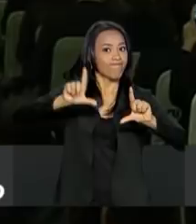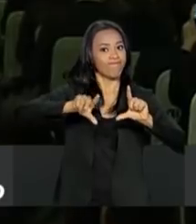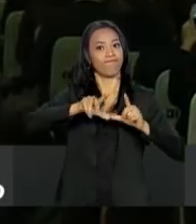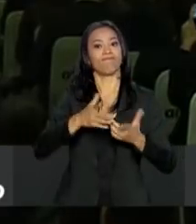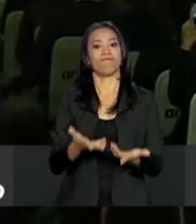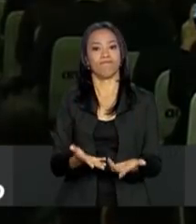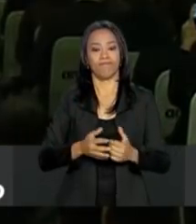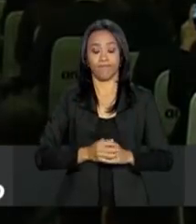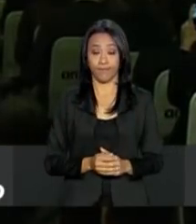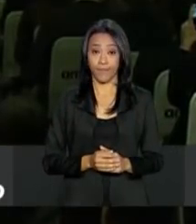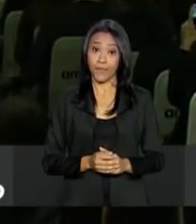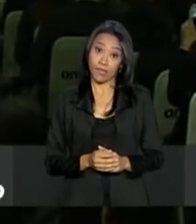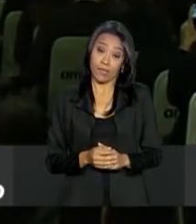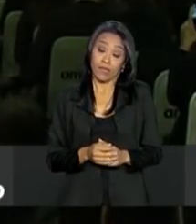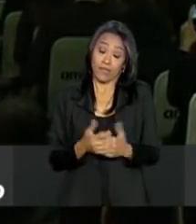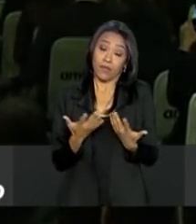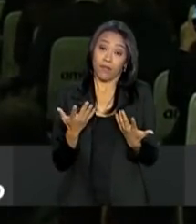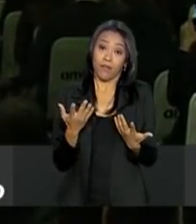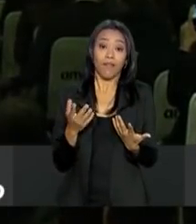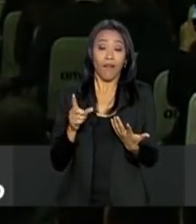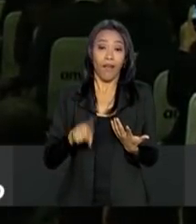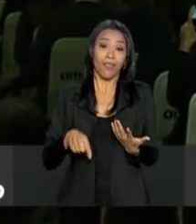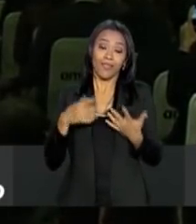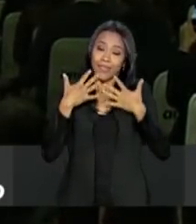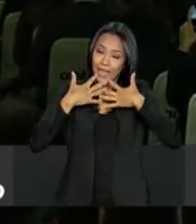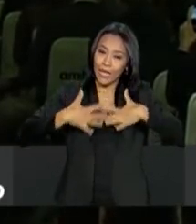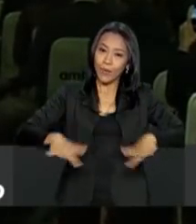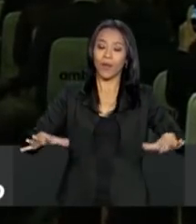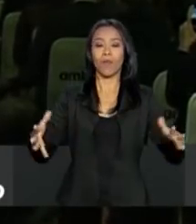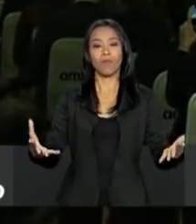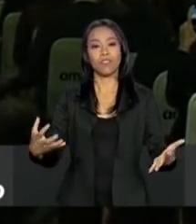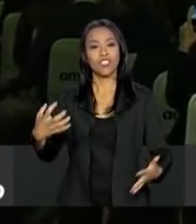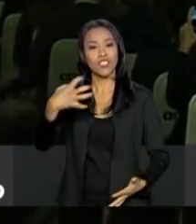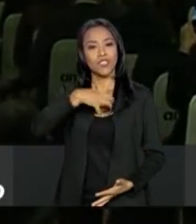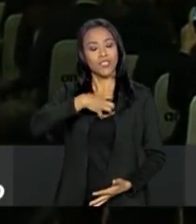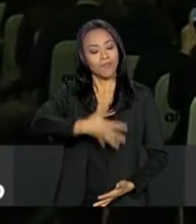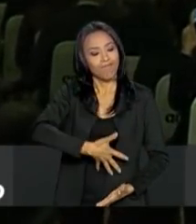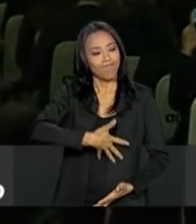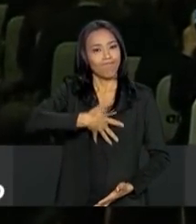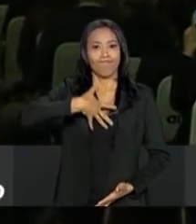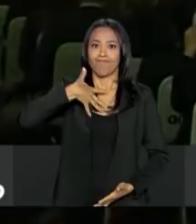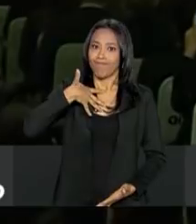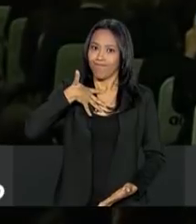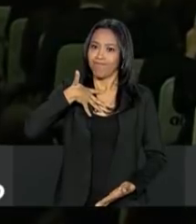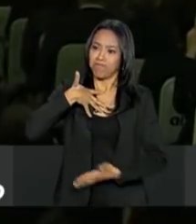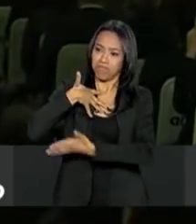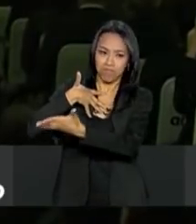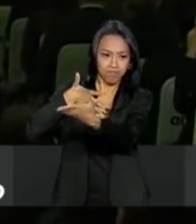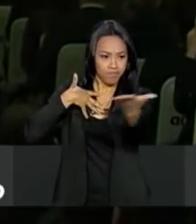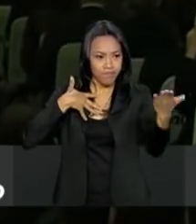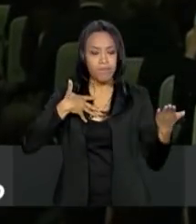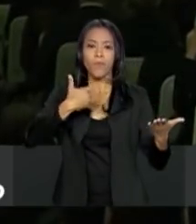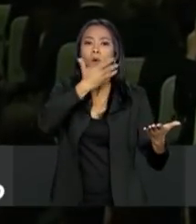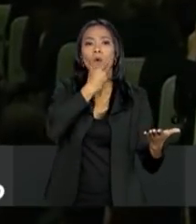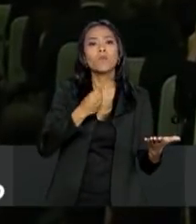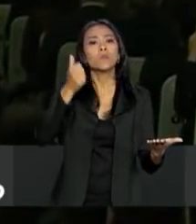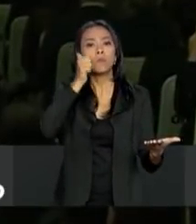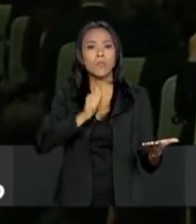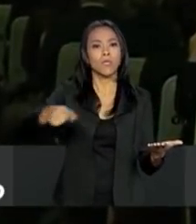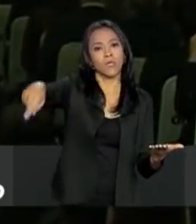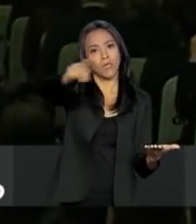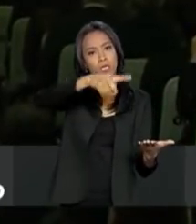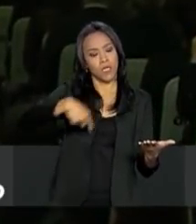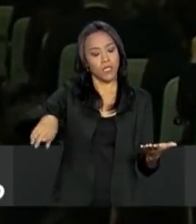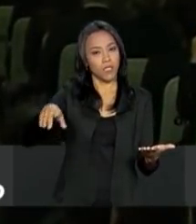e naturalmente é sempre uma honra estar com homens e mulheres que se dedicam